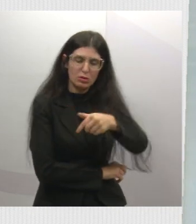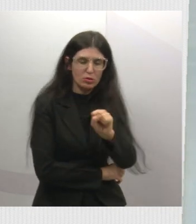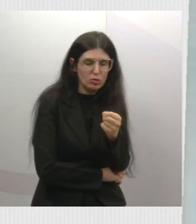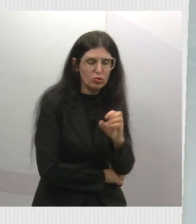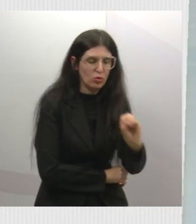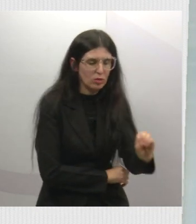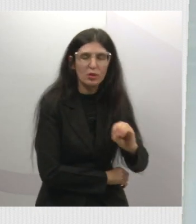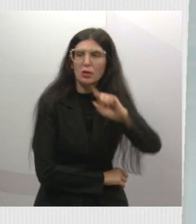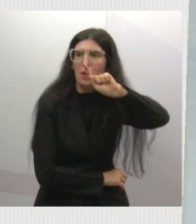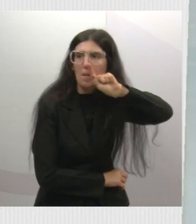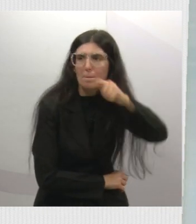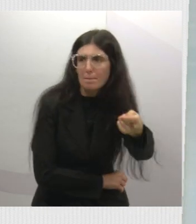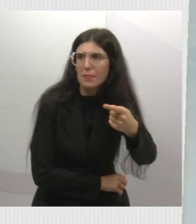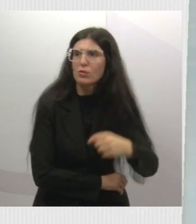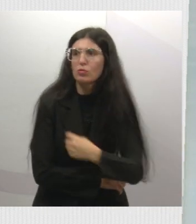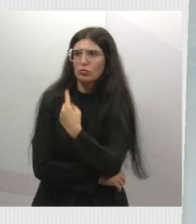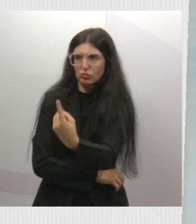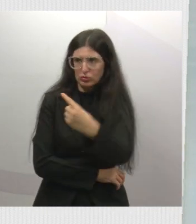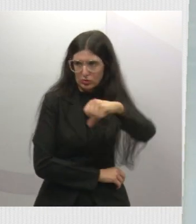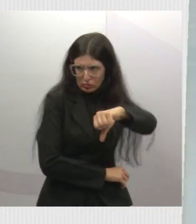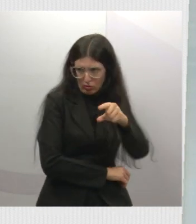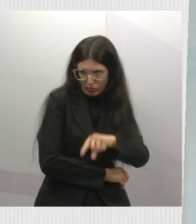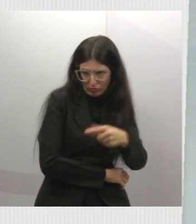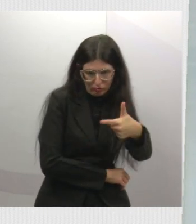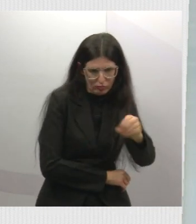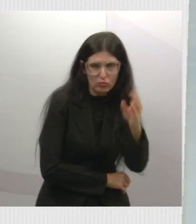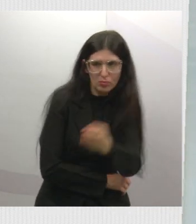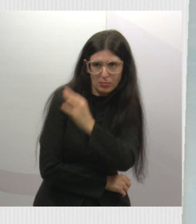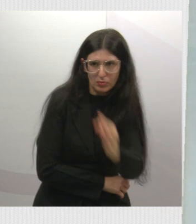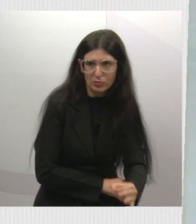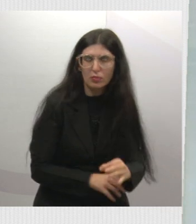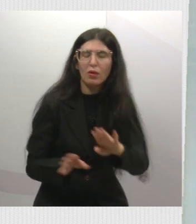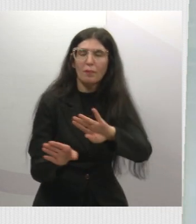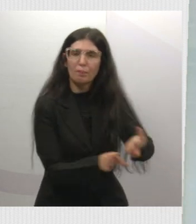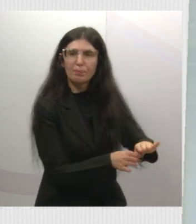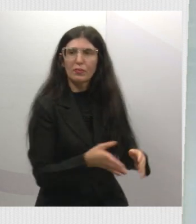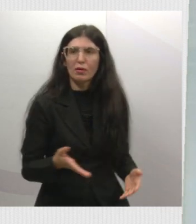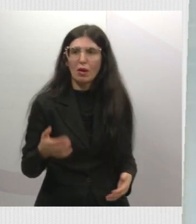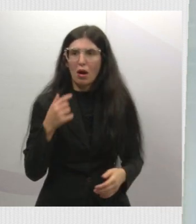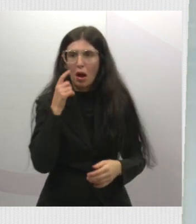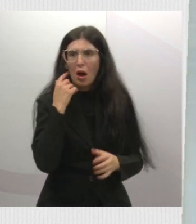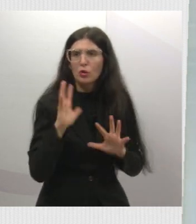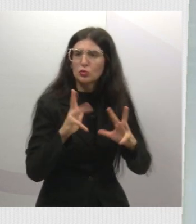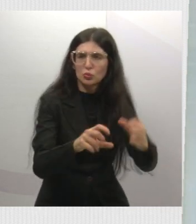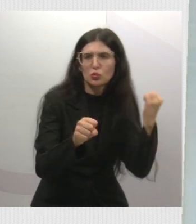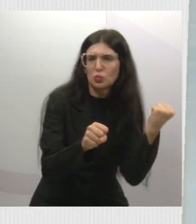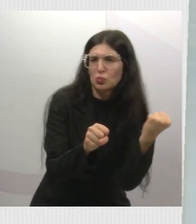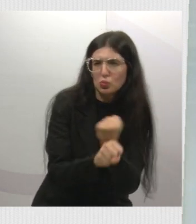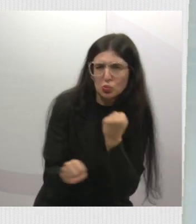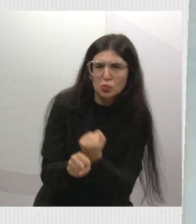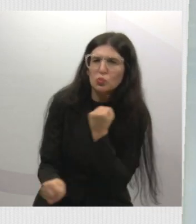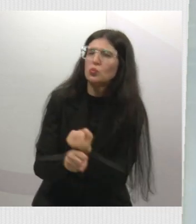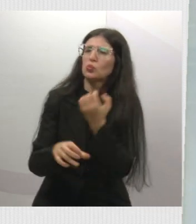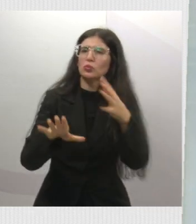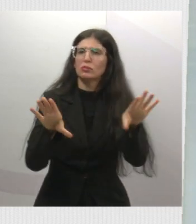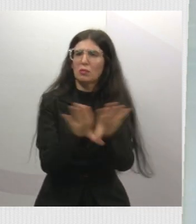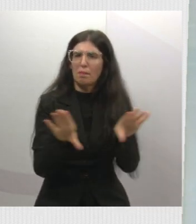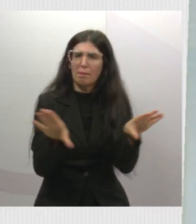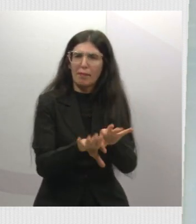19,20%. Urbanismo, que aqui encontra-se o infraestrutura, serviços urbanos, transportes